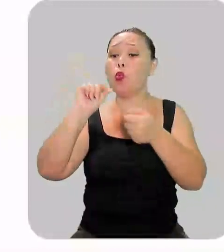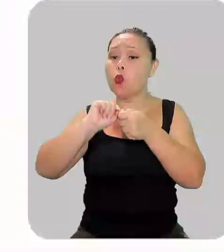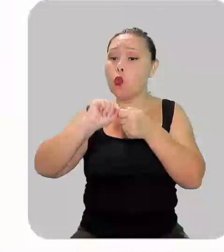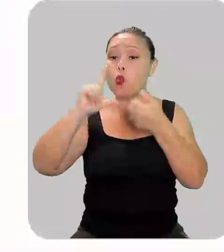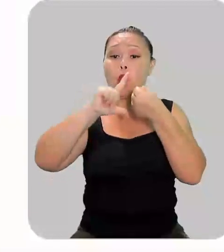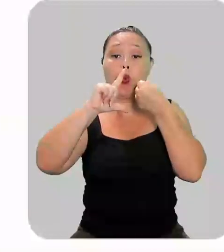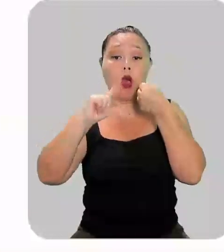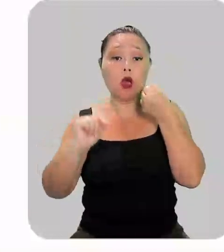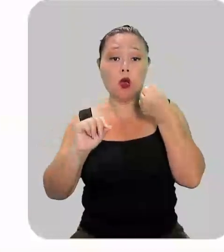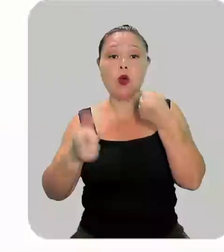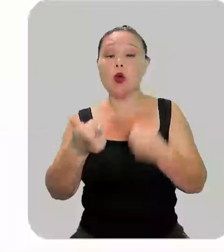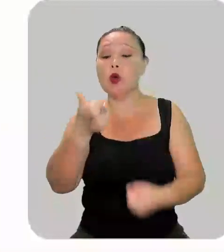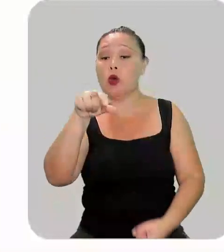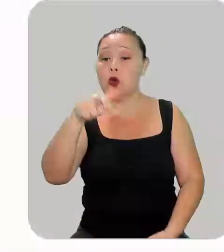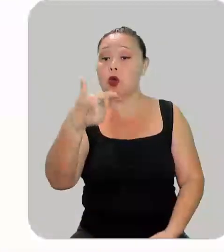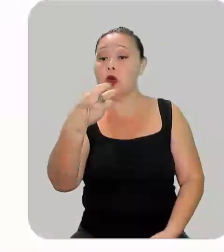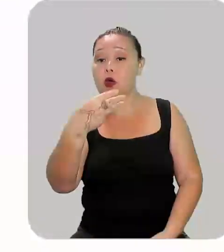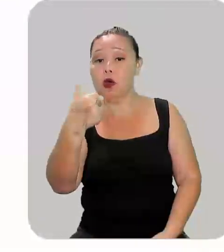com o artigo